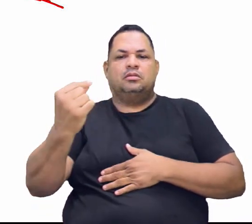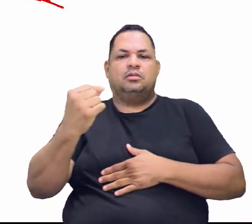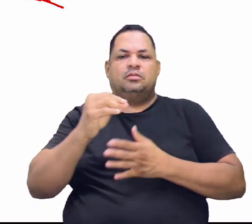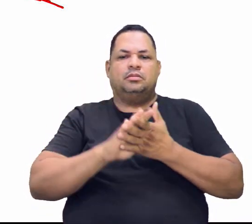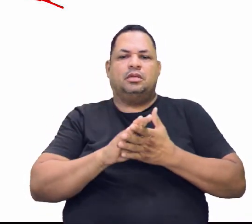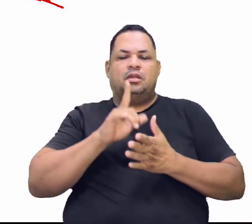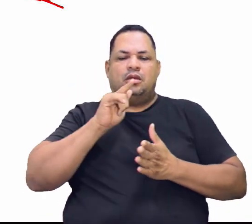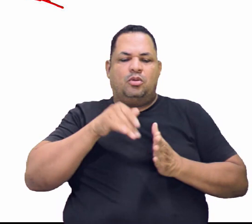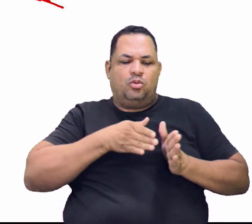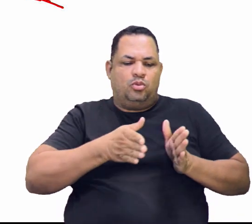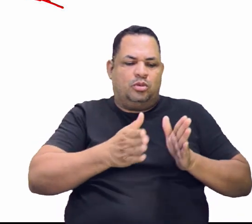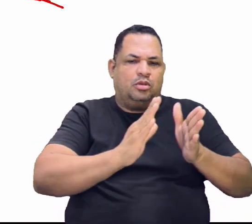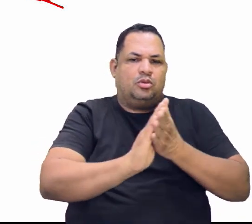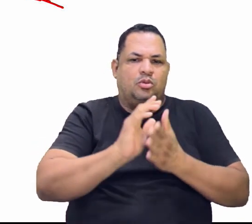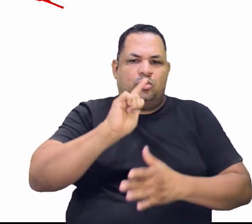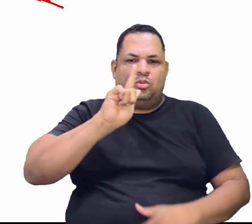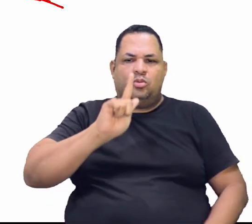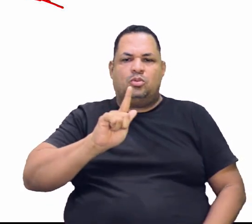Rio Guaporé.